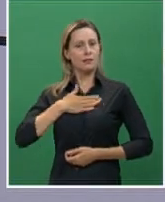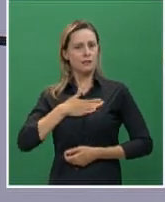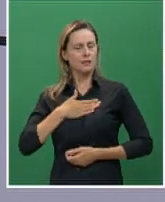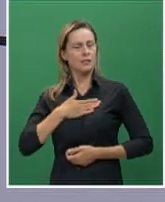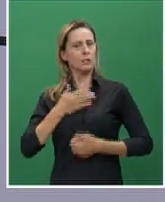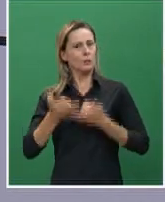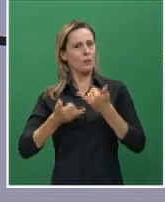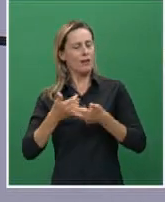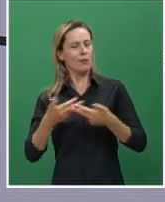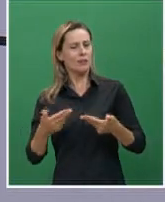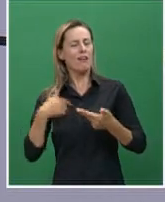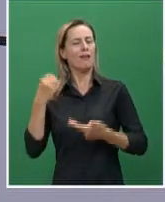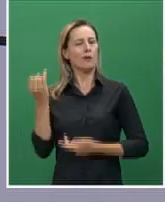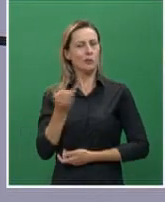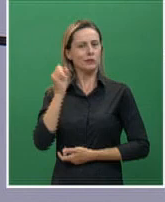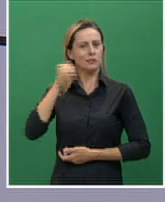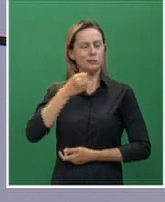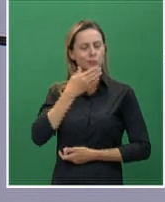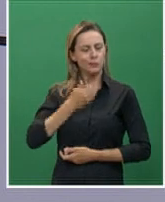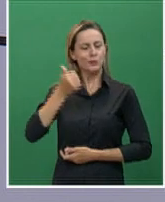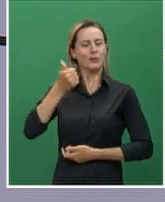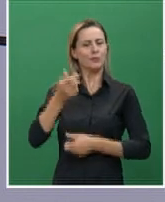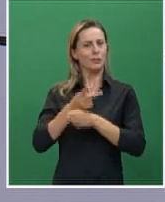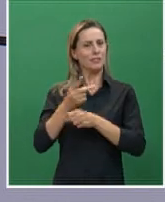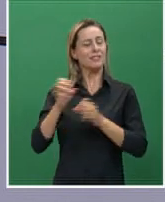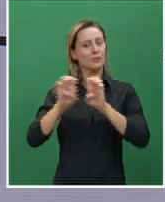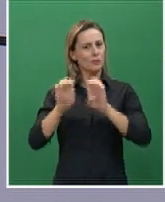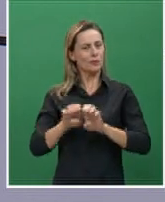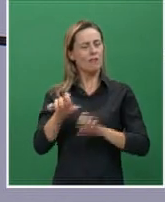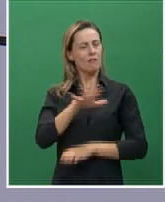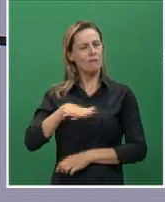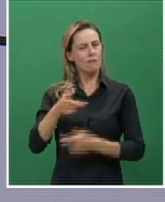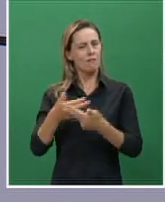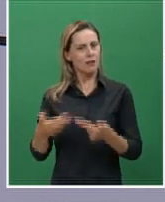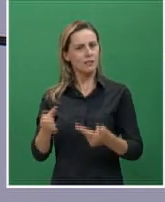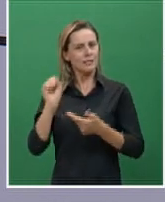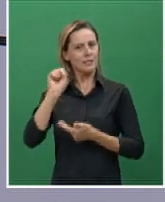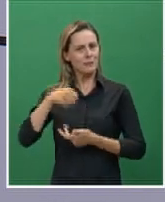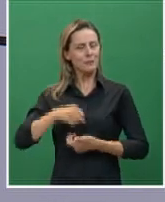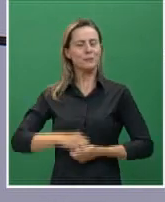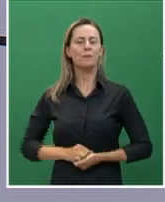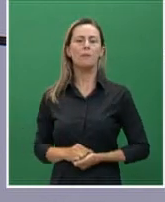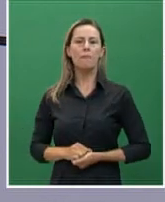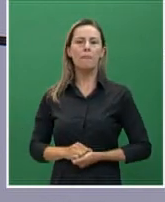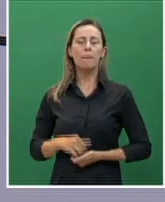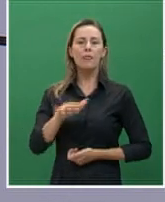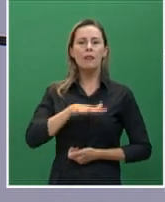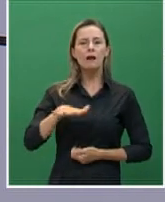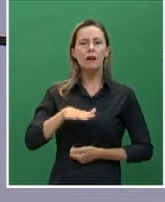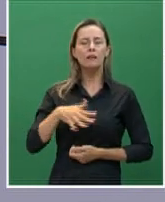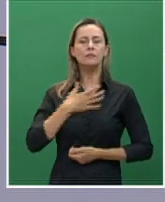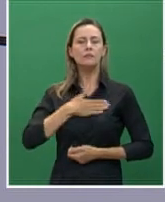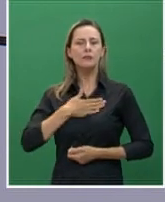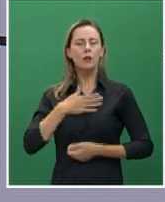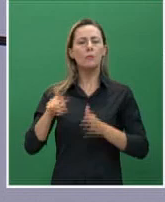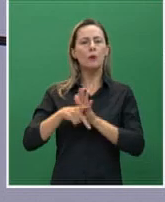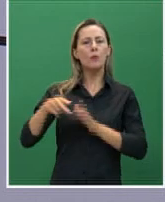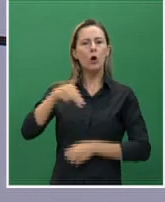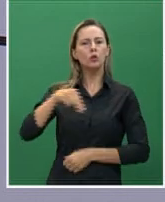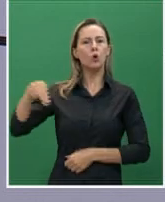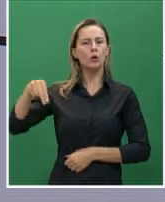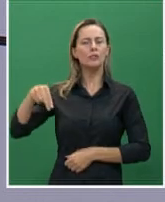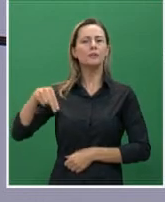prioridade do meu governo temos melhorado e buscado melhorar a infraestrutura de várias áreas Inclusive a área de lazer no anel viário Norte